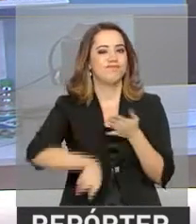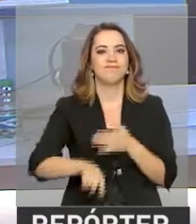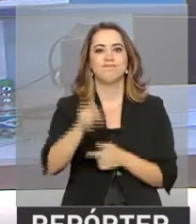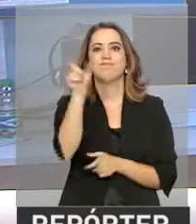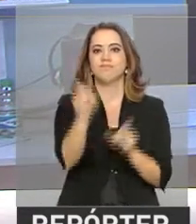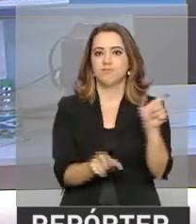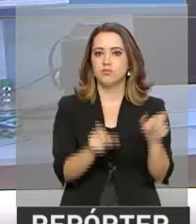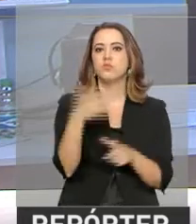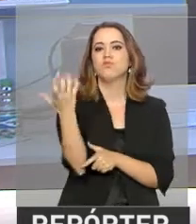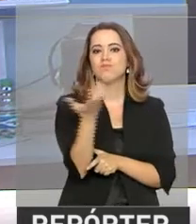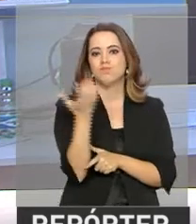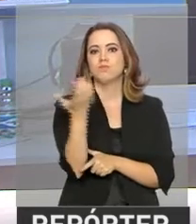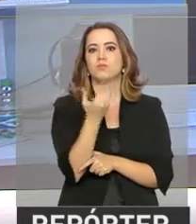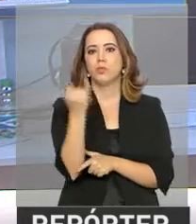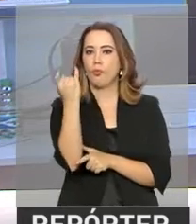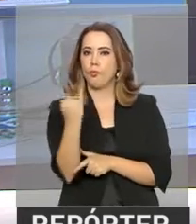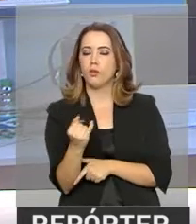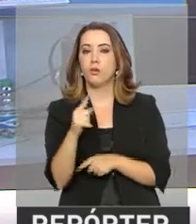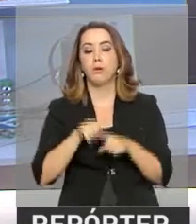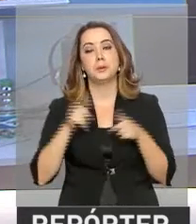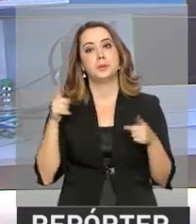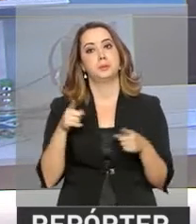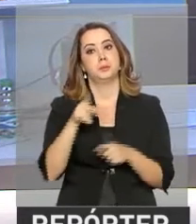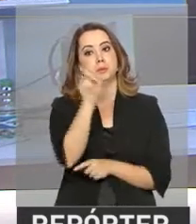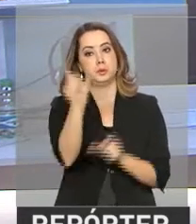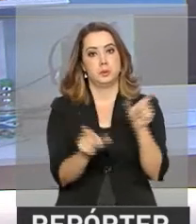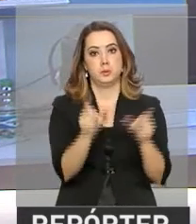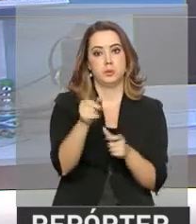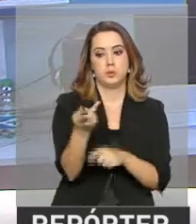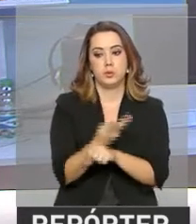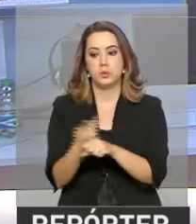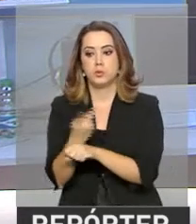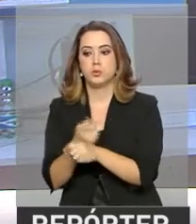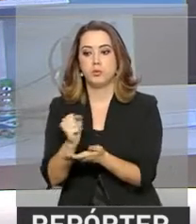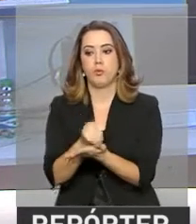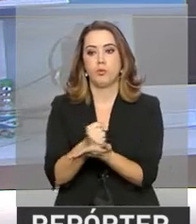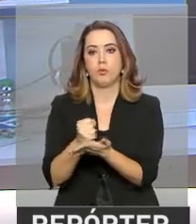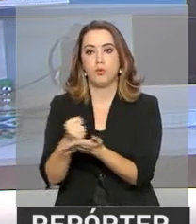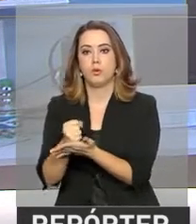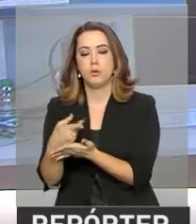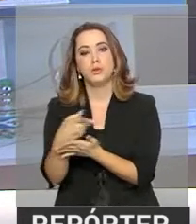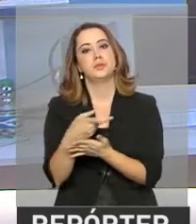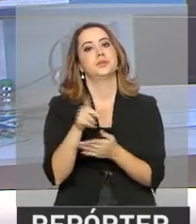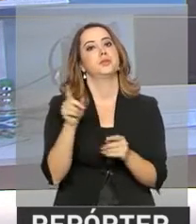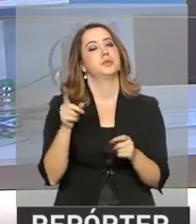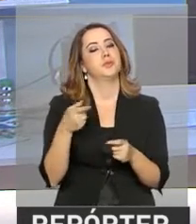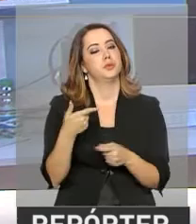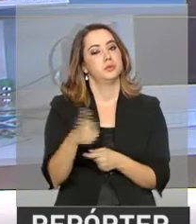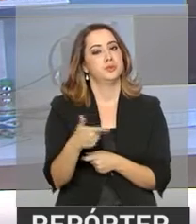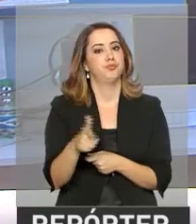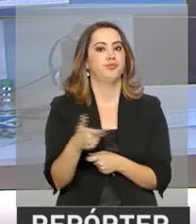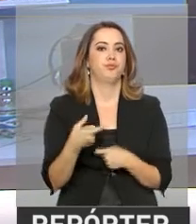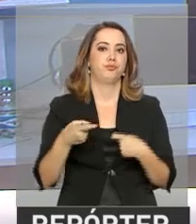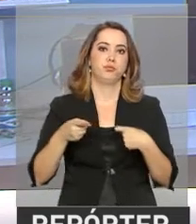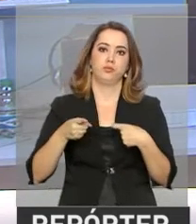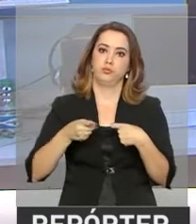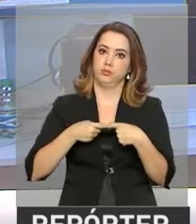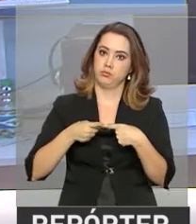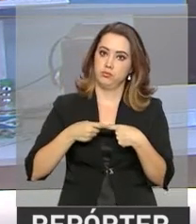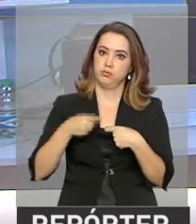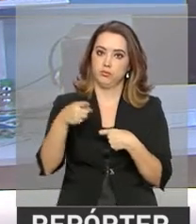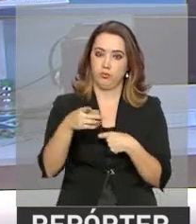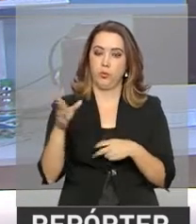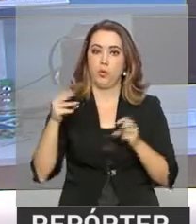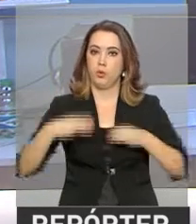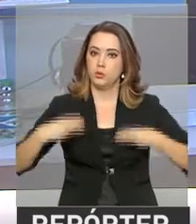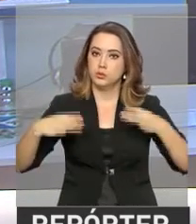conseguir isso algumas pessoas procuram remédios para acelerar o processo muitas vezes sem acompanhamento médico o ministério da saúde faz um alerta